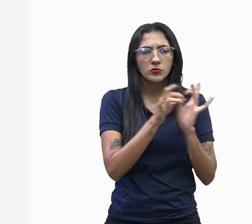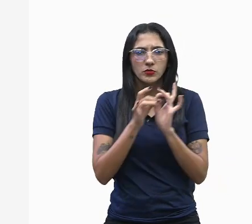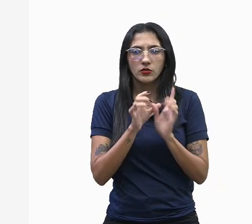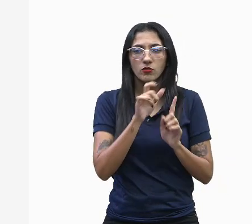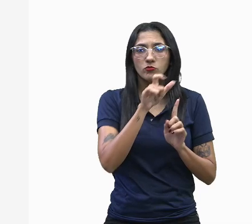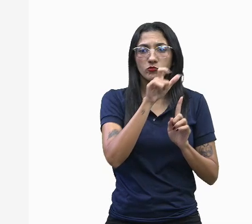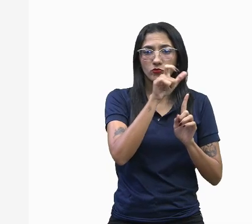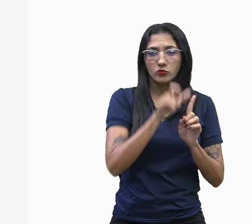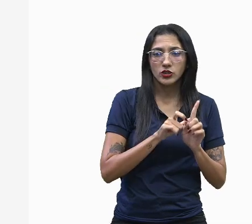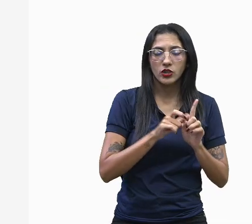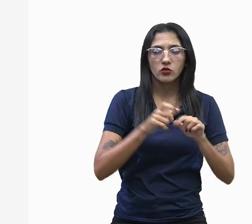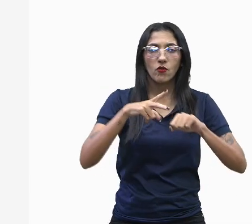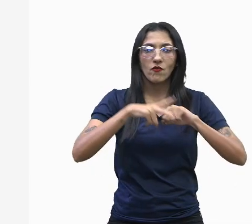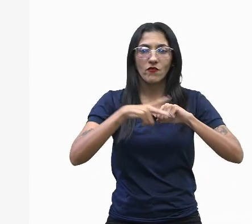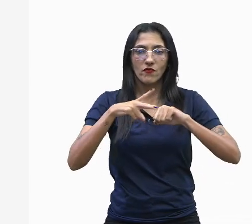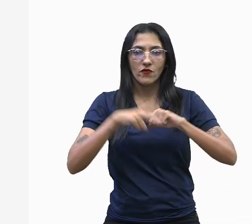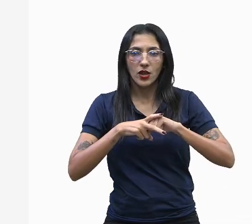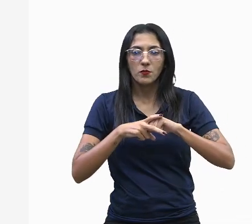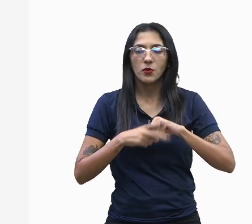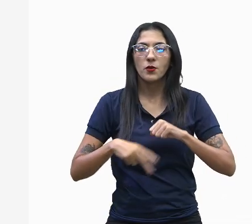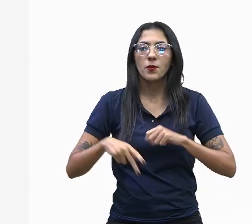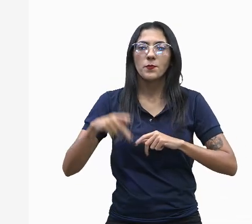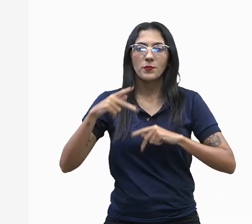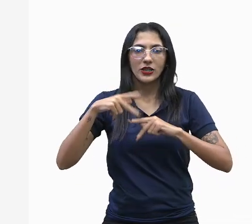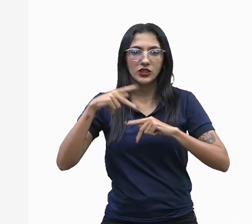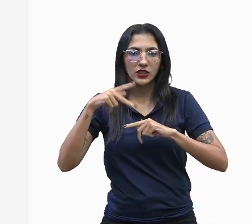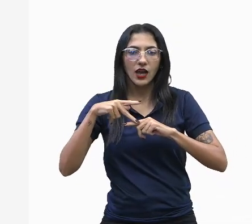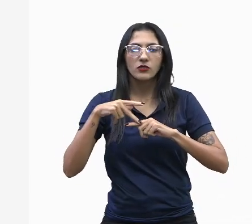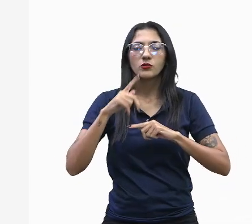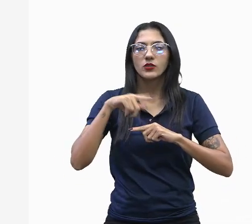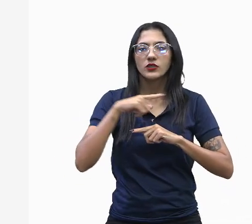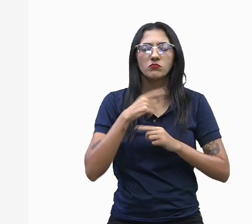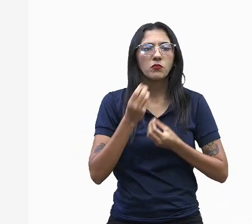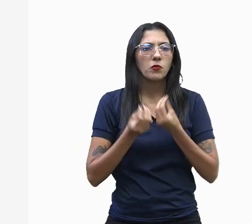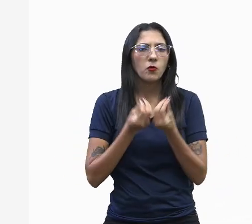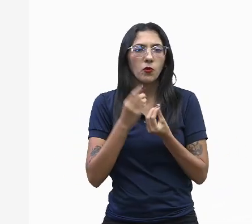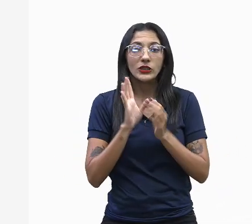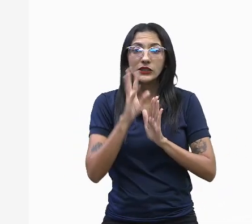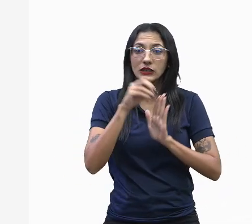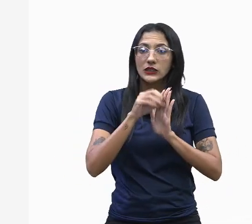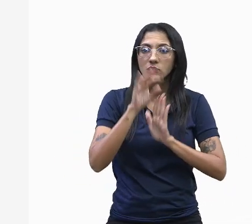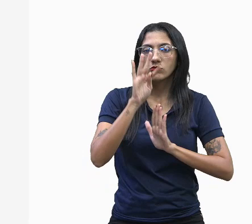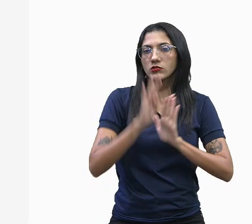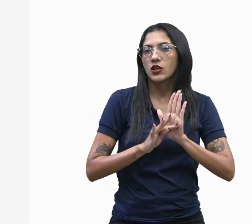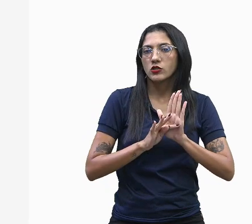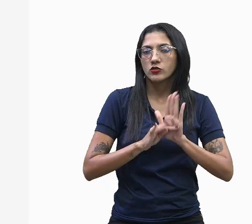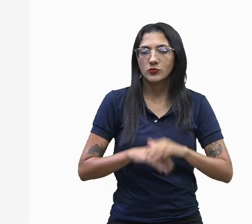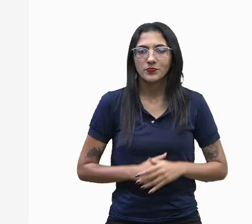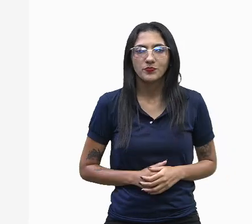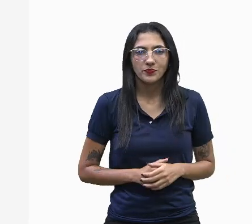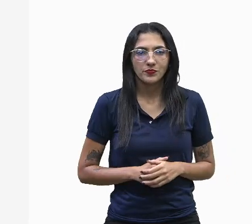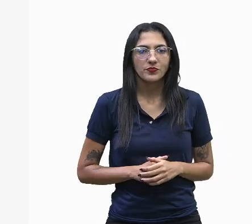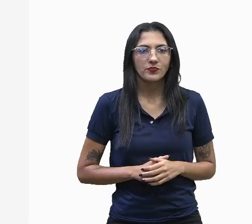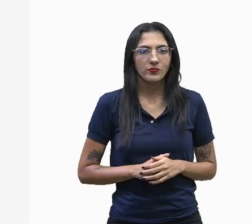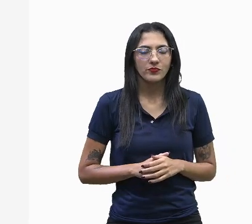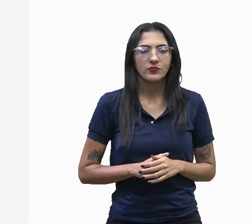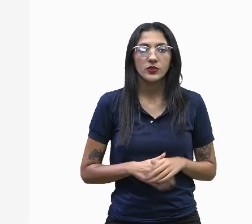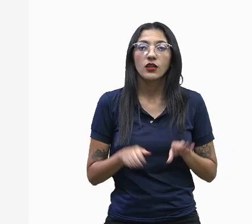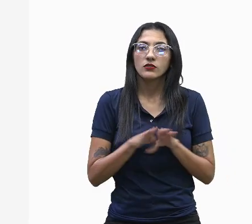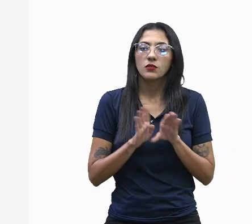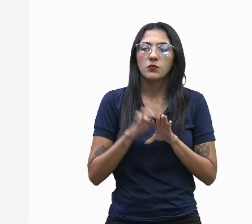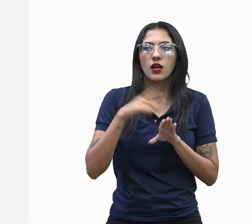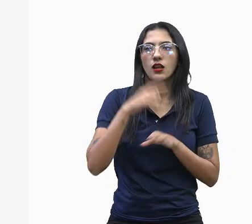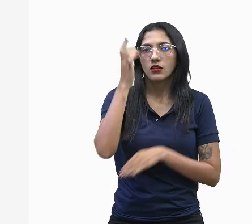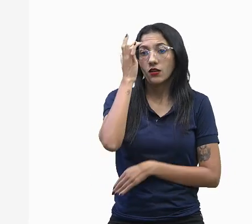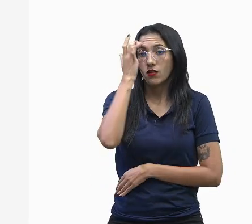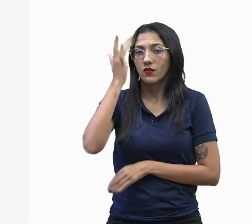sujeito, verbo e predicado costuma estar presente em um texto jornalístico, a fim de facilitar